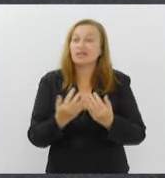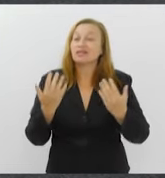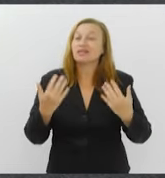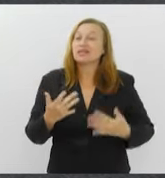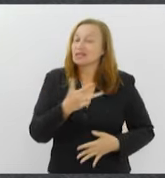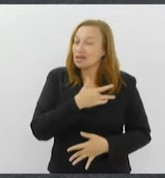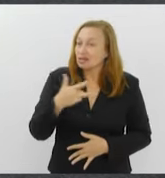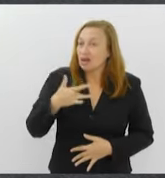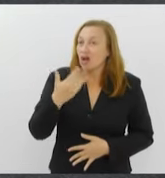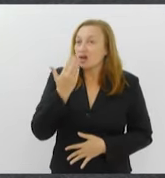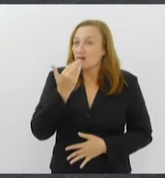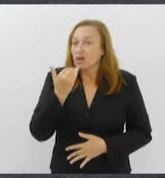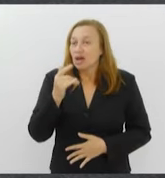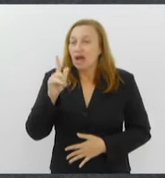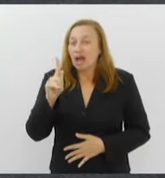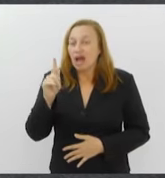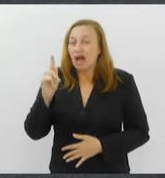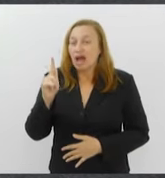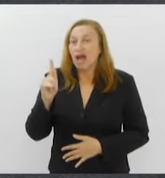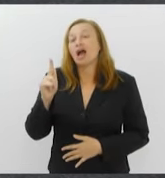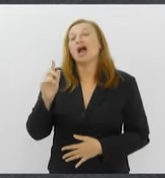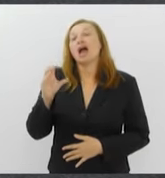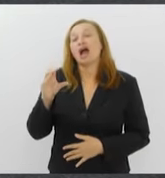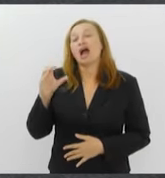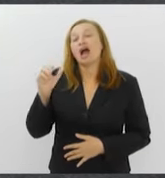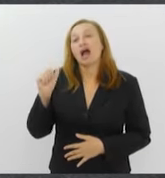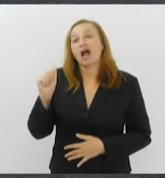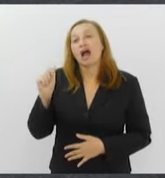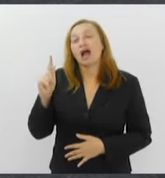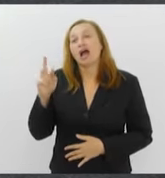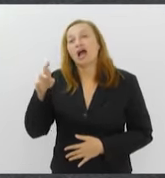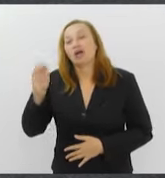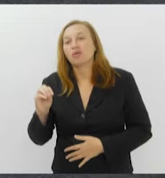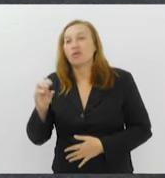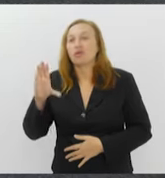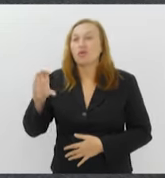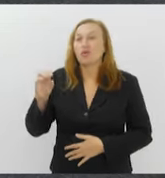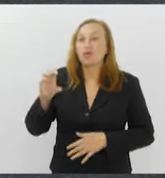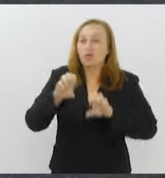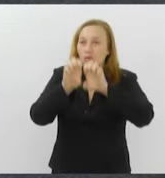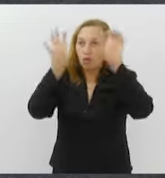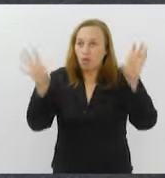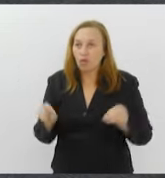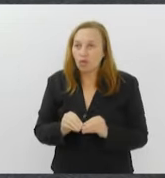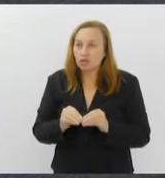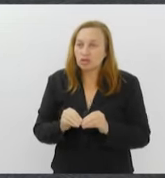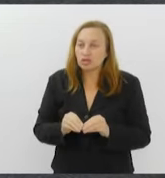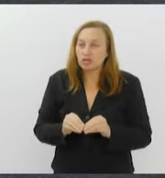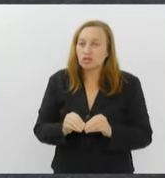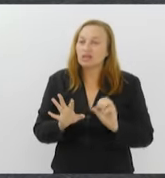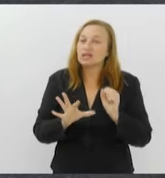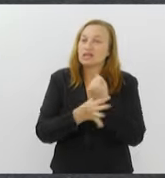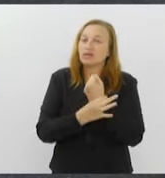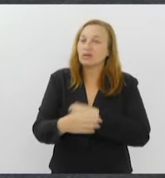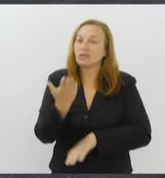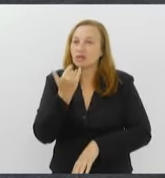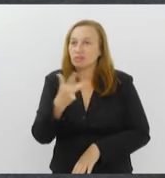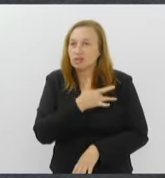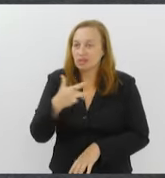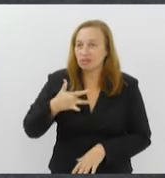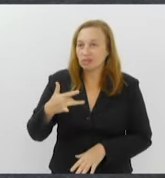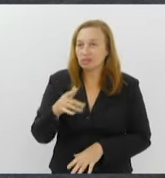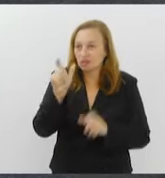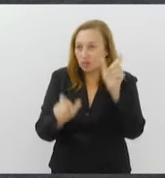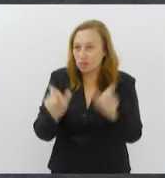saudável, com agroecologia, né, que garantem e defendem os orgânicos e garantem também saúde das pessoas.